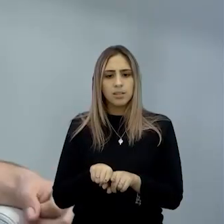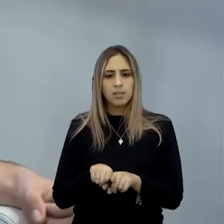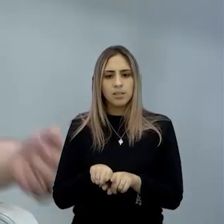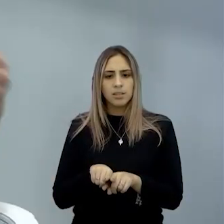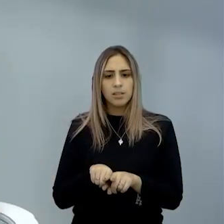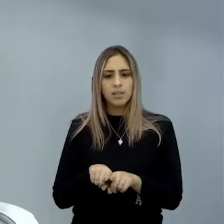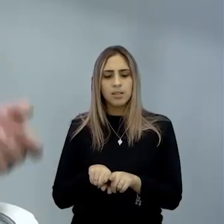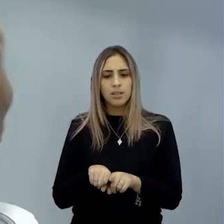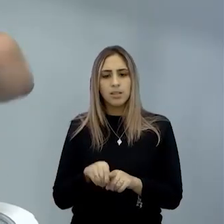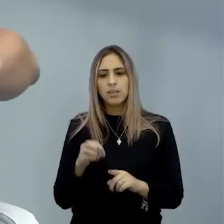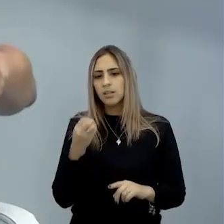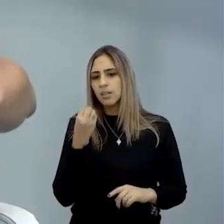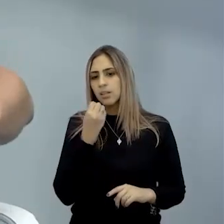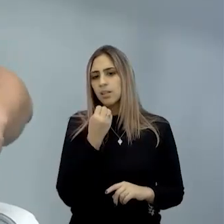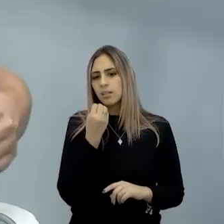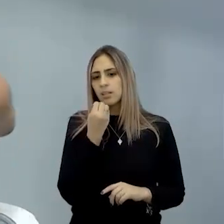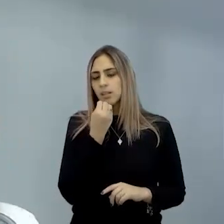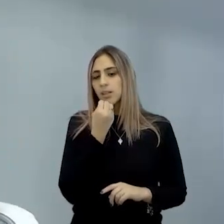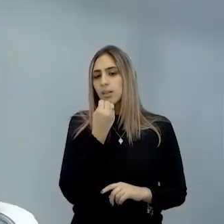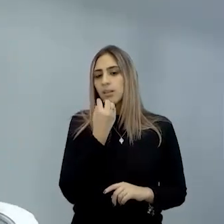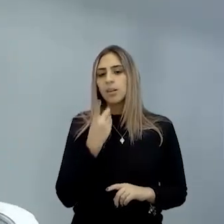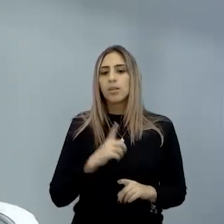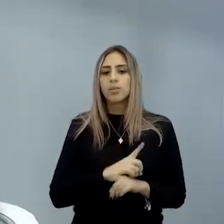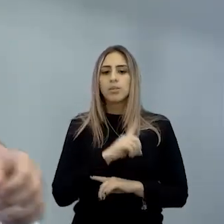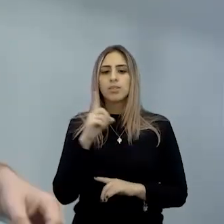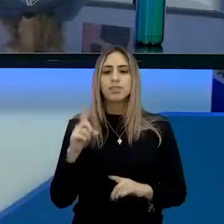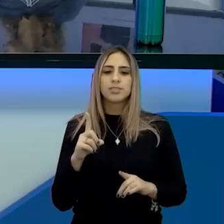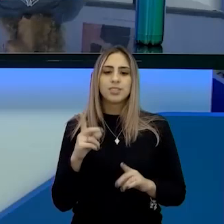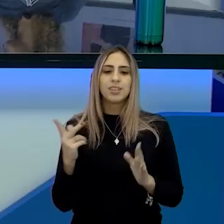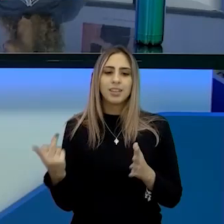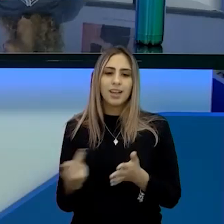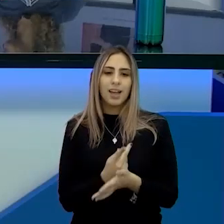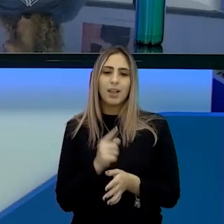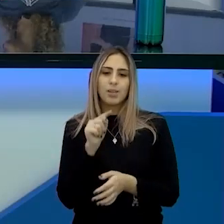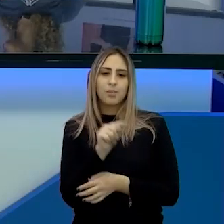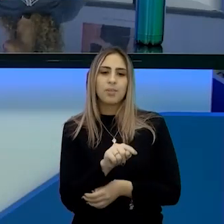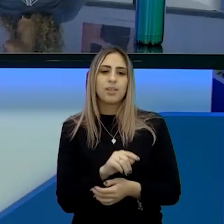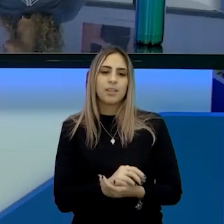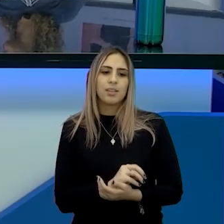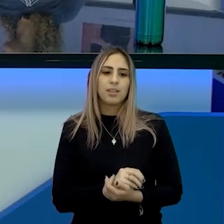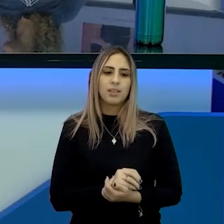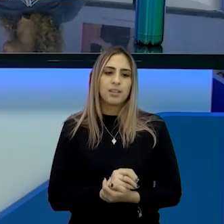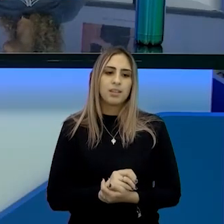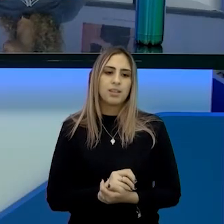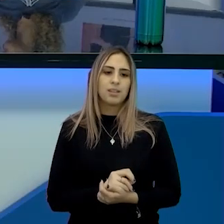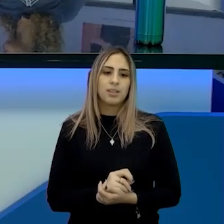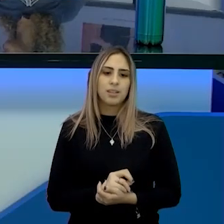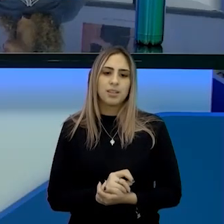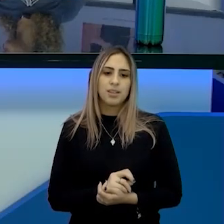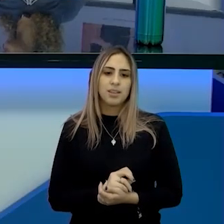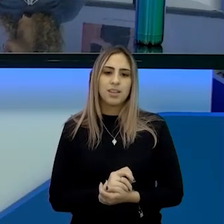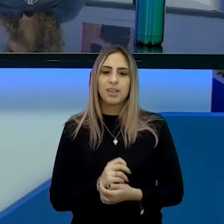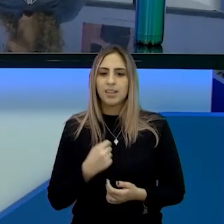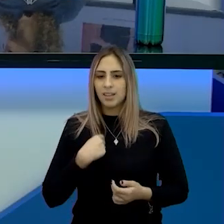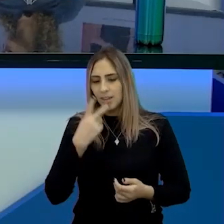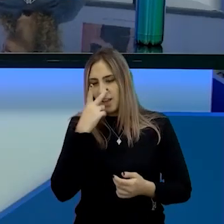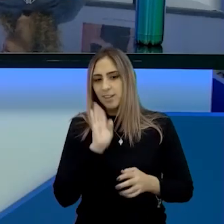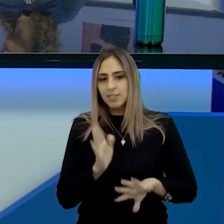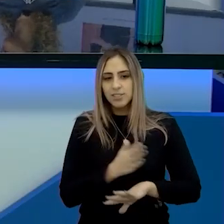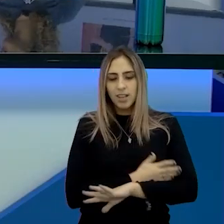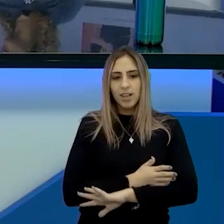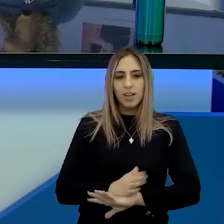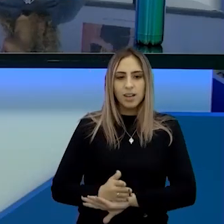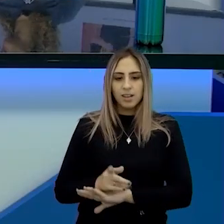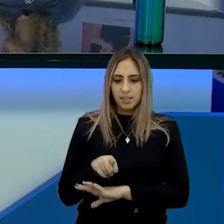mandado bom dia, eu fui responder, falei, bom dia pra você também, eu mandei errado pra ela. E aí eu falei, gente, acho que já começou o negócio. Agora Sim, daqui pra frente é